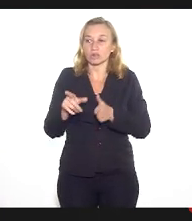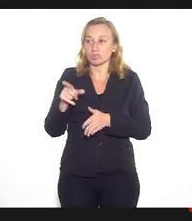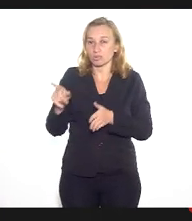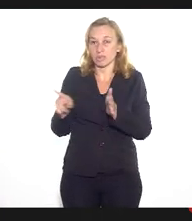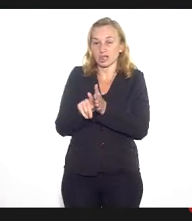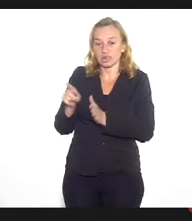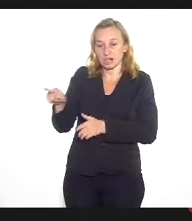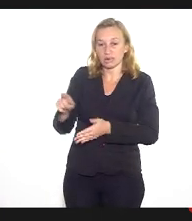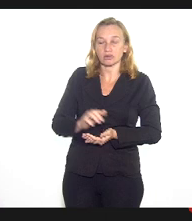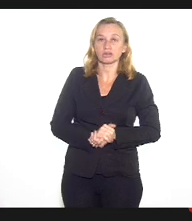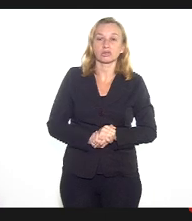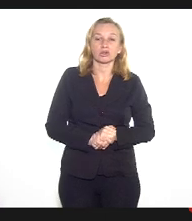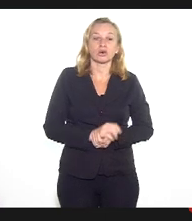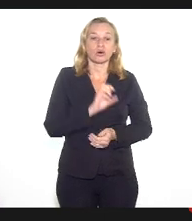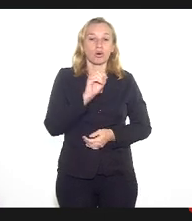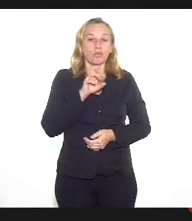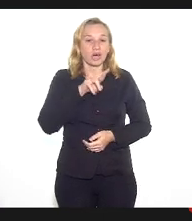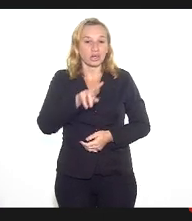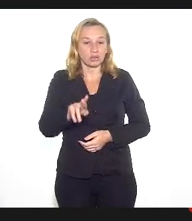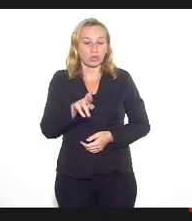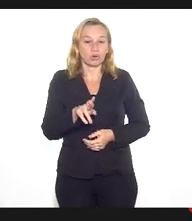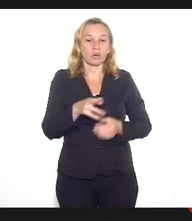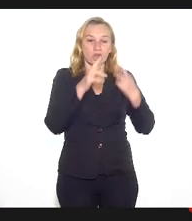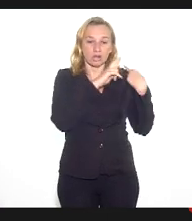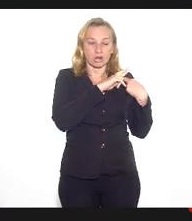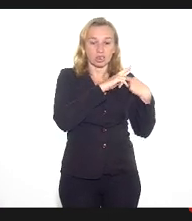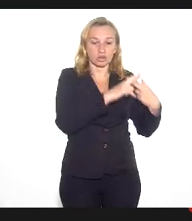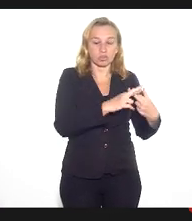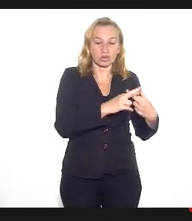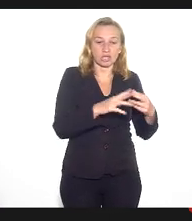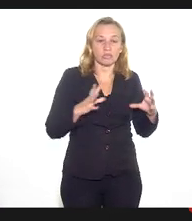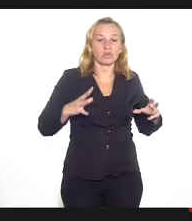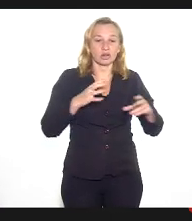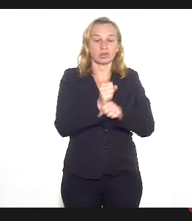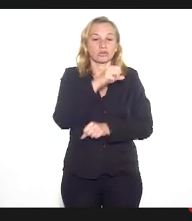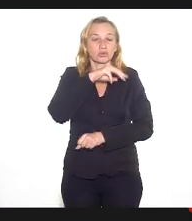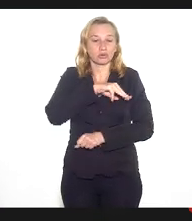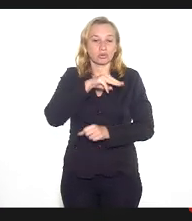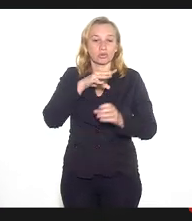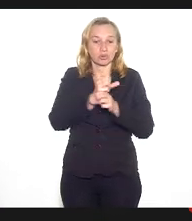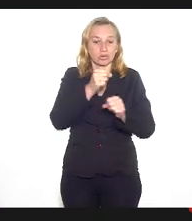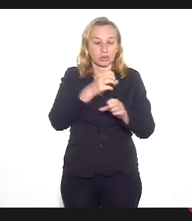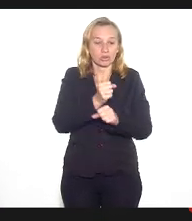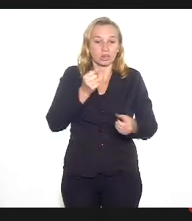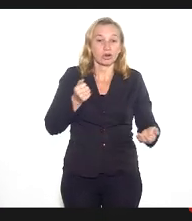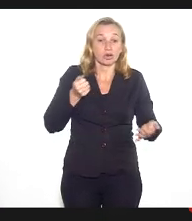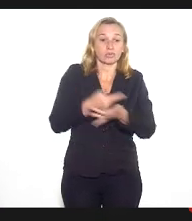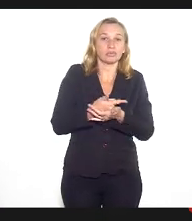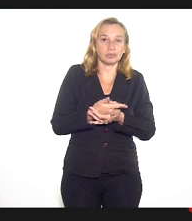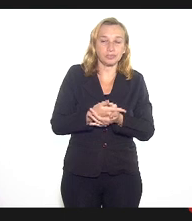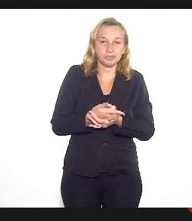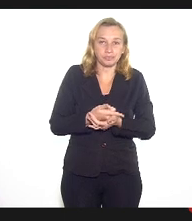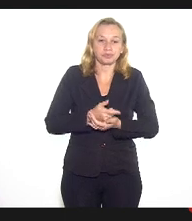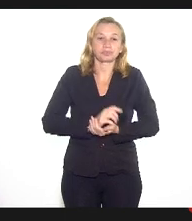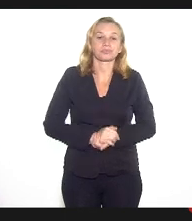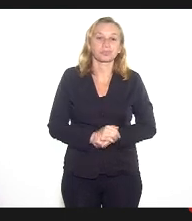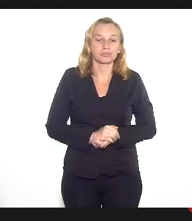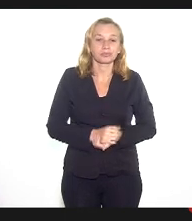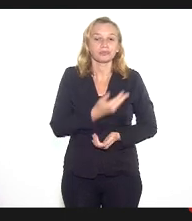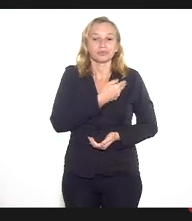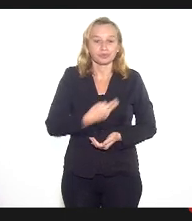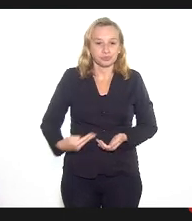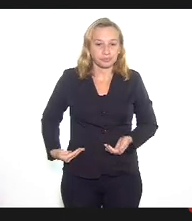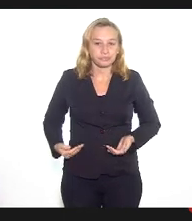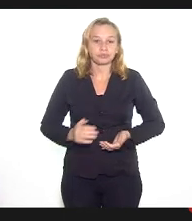corresponde. O operador é responsável pelo cálculo e definição dos valores a serem pagos a títulos de participação